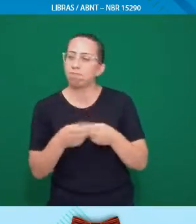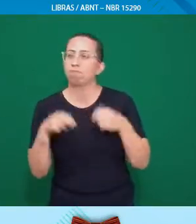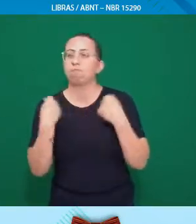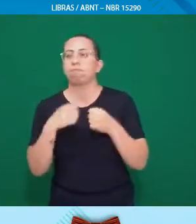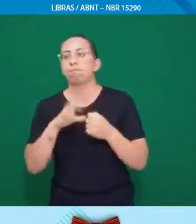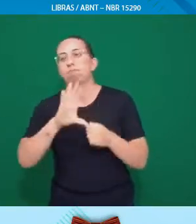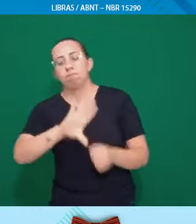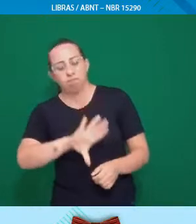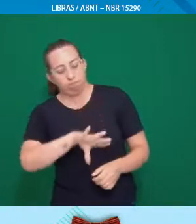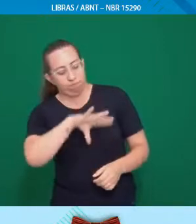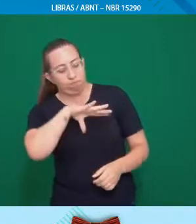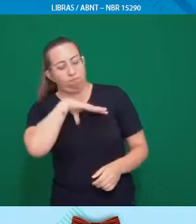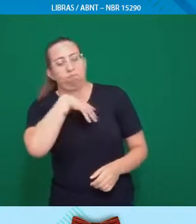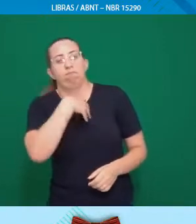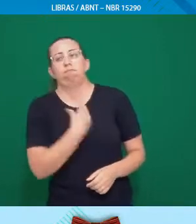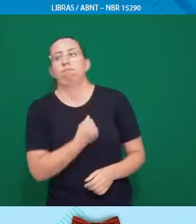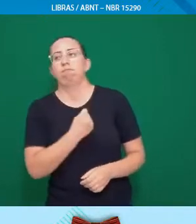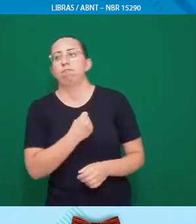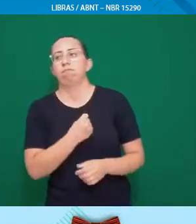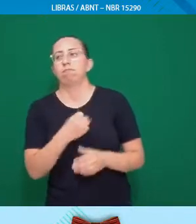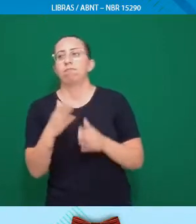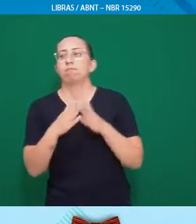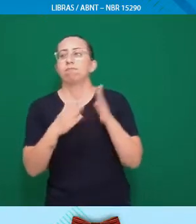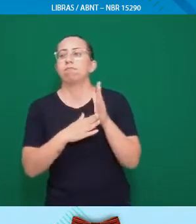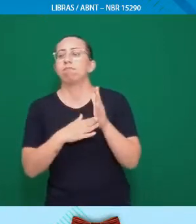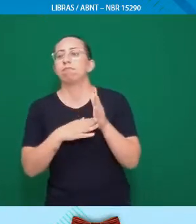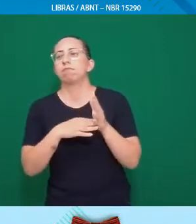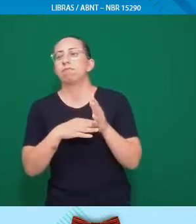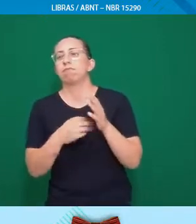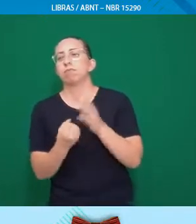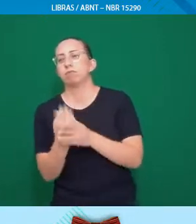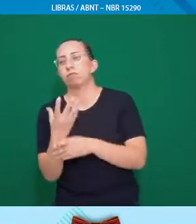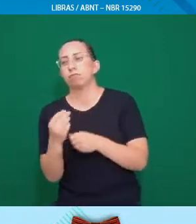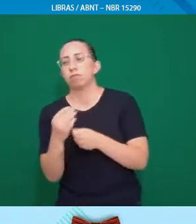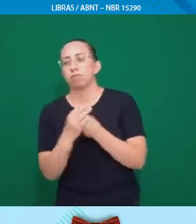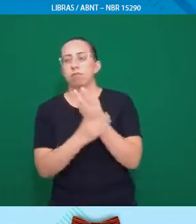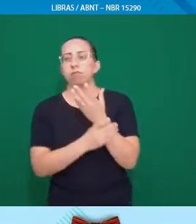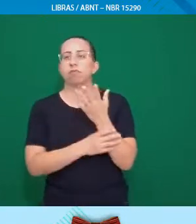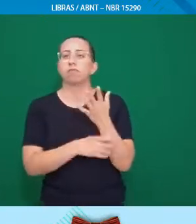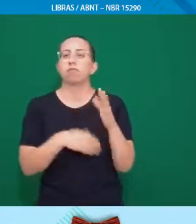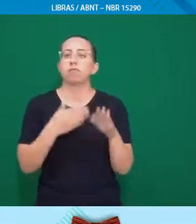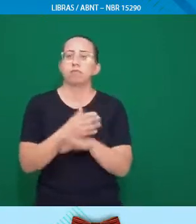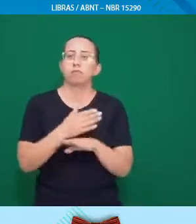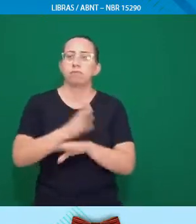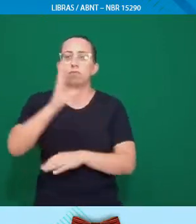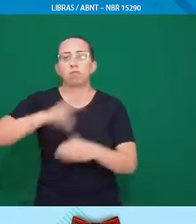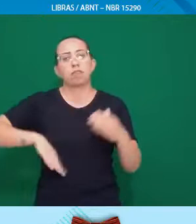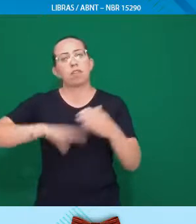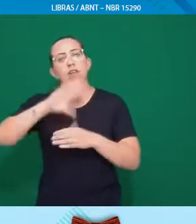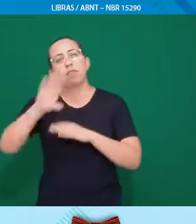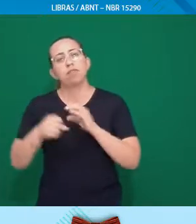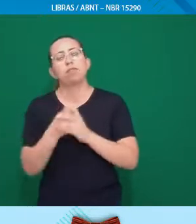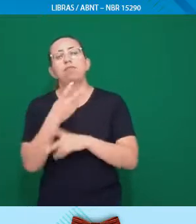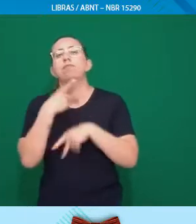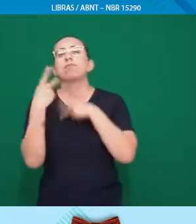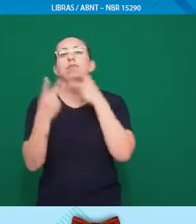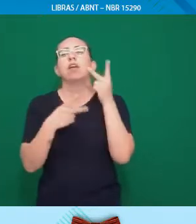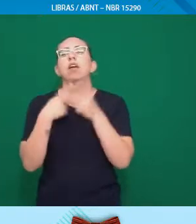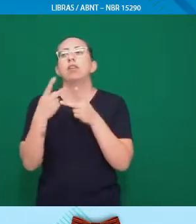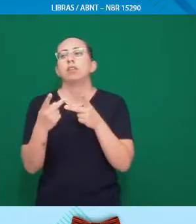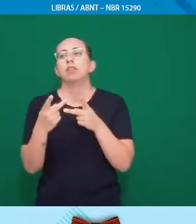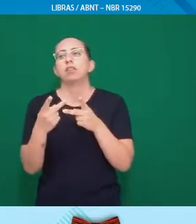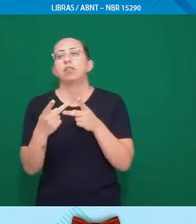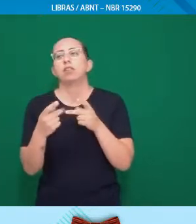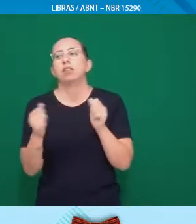estes fazem pela persistência dizer que todos os produtores de Campos Novos pelas pessoas que fazem parte desse campinorte dizer que